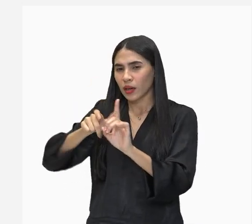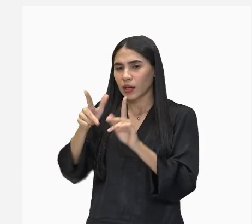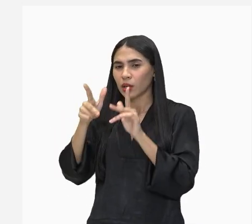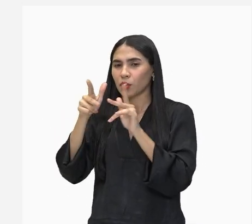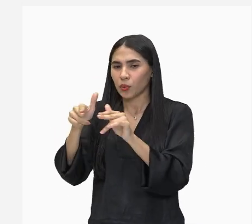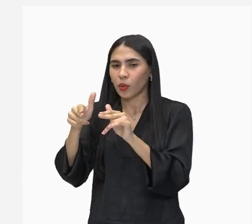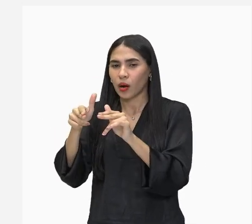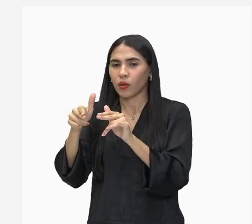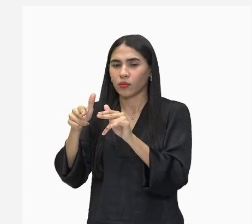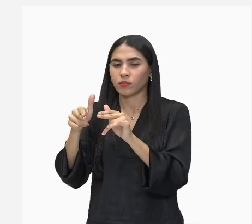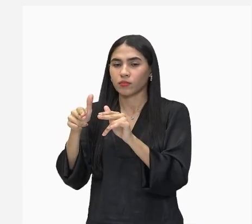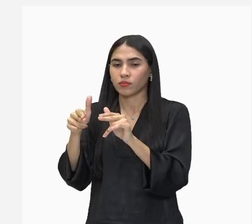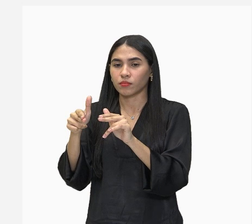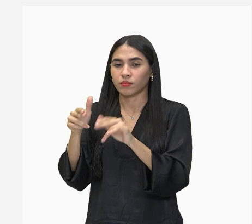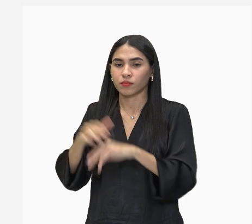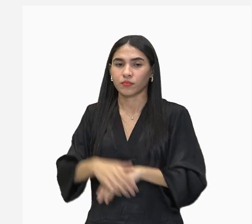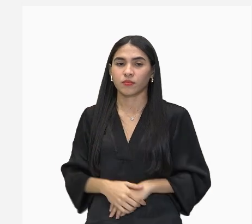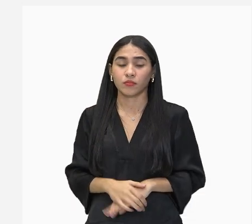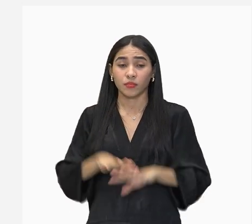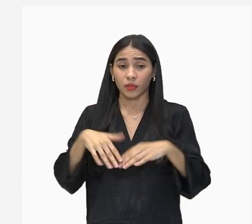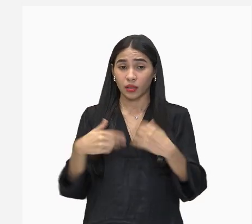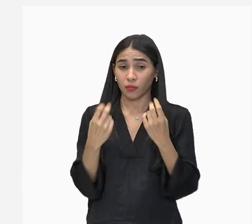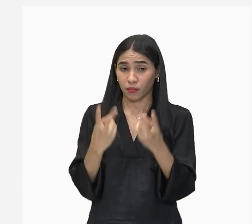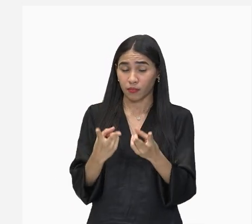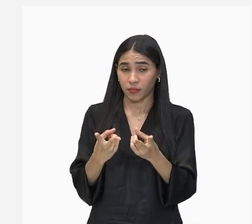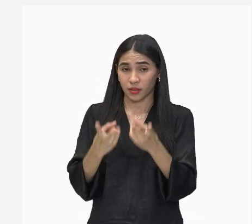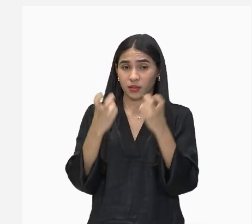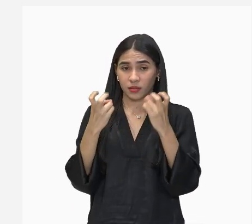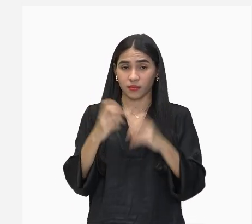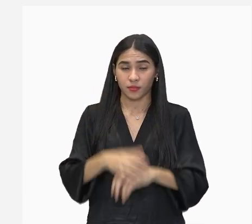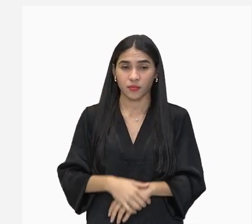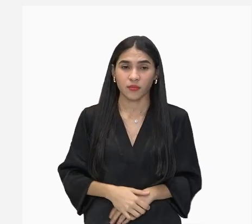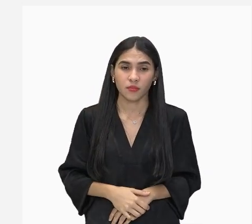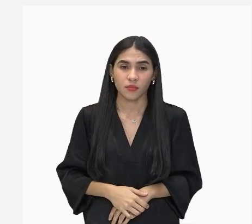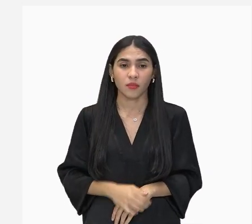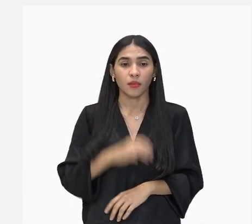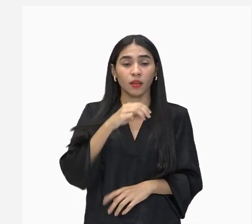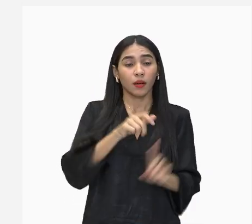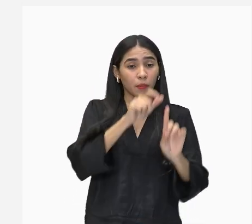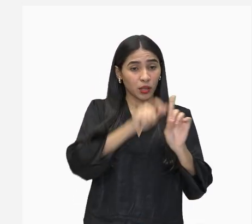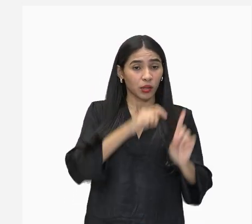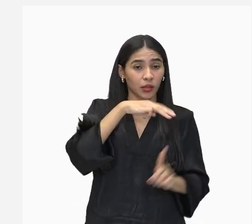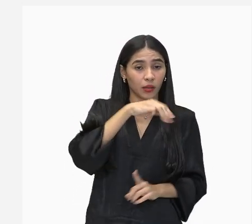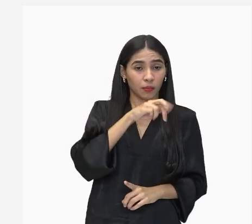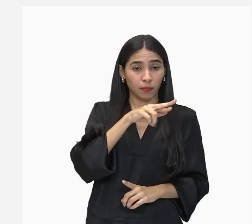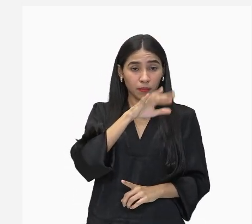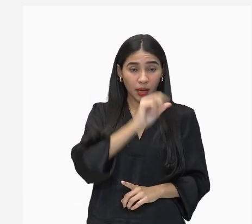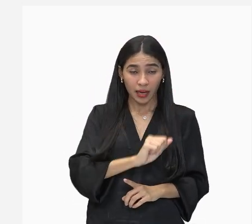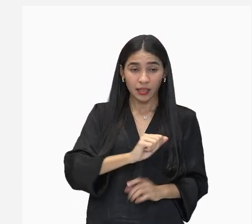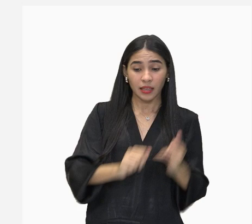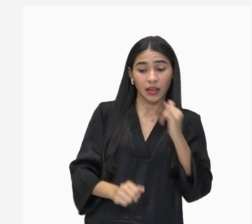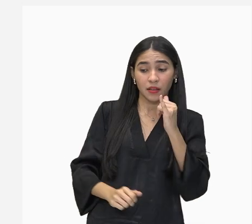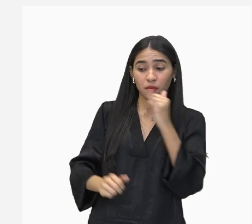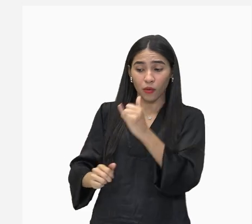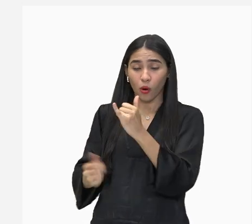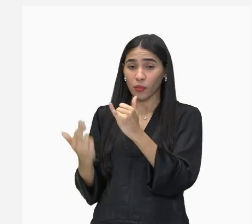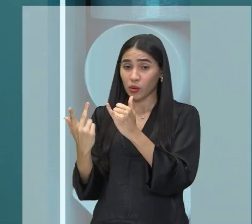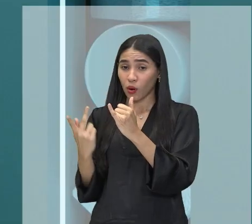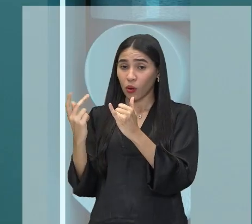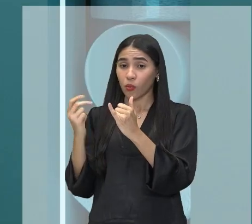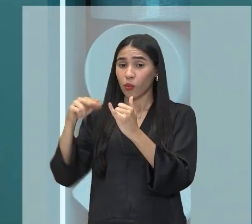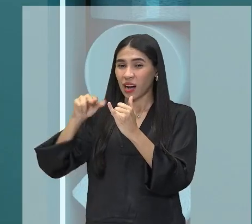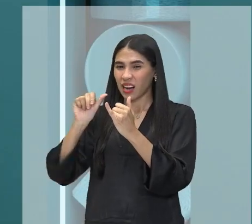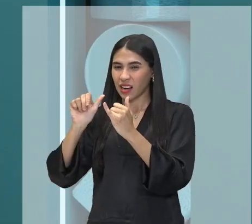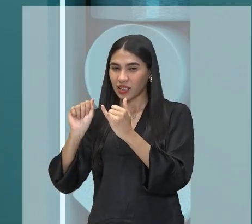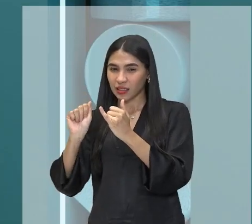fala do personagem. Então, quando a Maria reproduz o que a Ana falou,